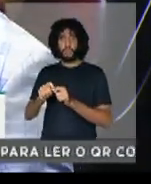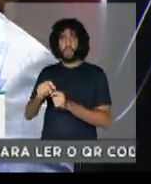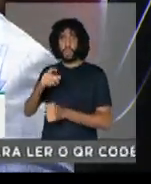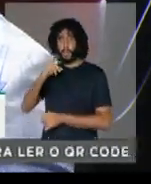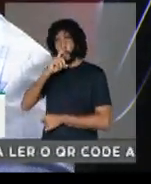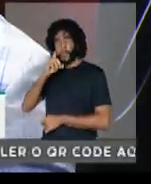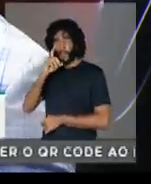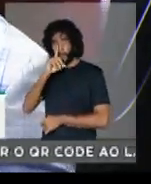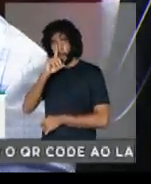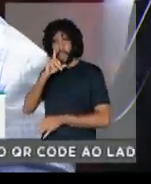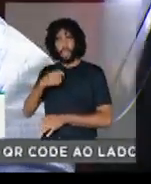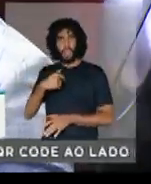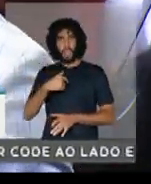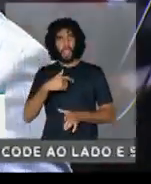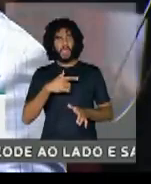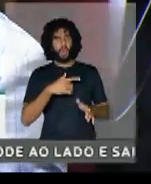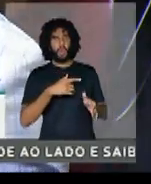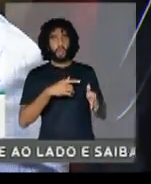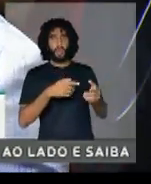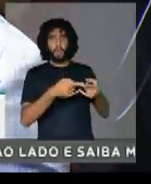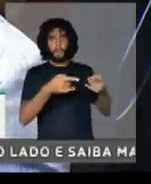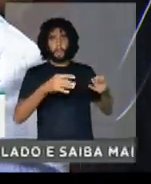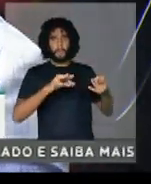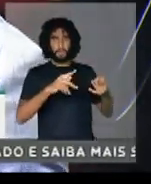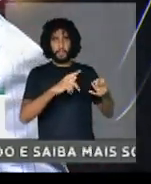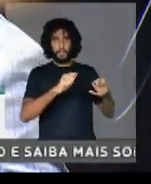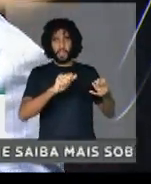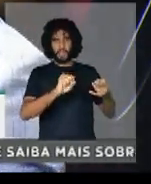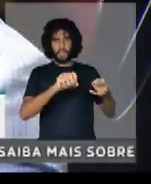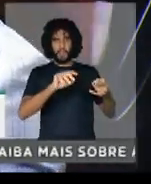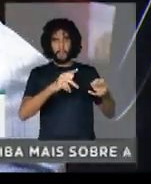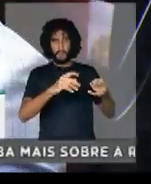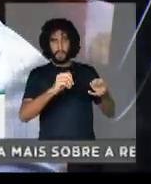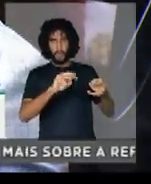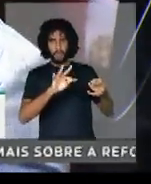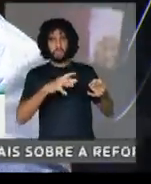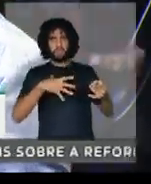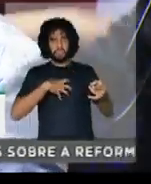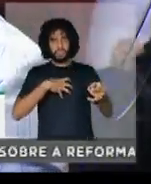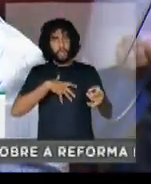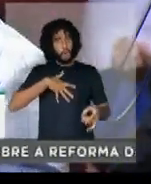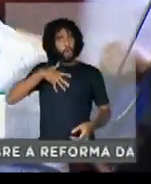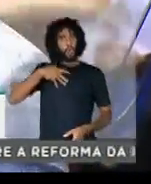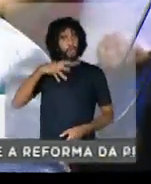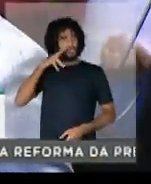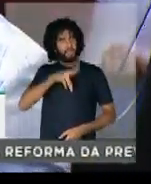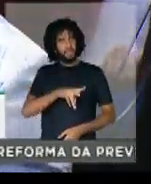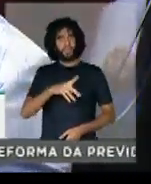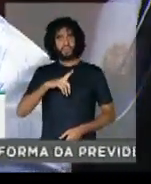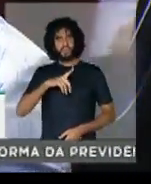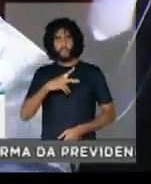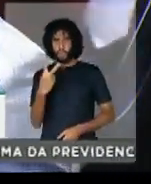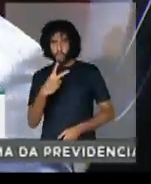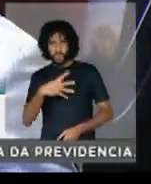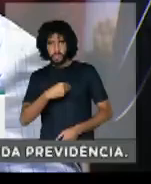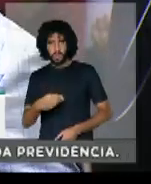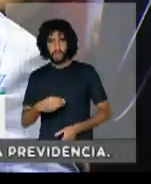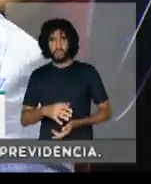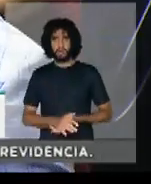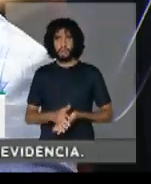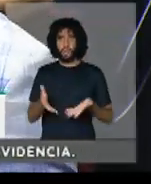que eu tirei passaporte recentemente, que eles têm muito orgulho de ver o nome dos pais ali como genitor. E hoje em